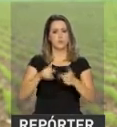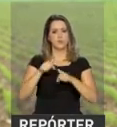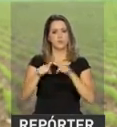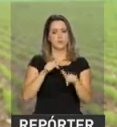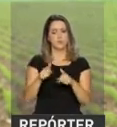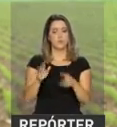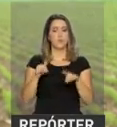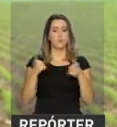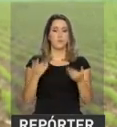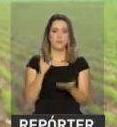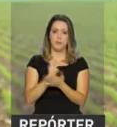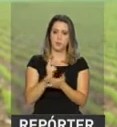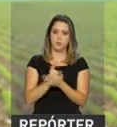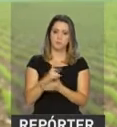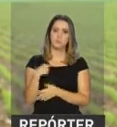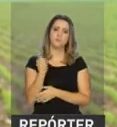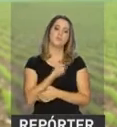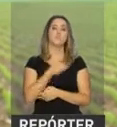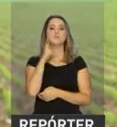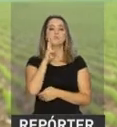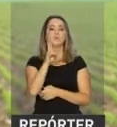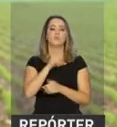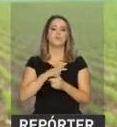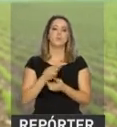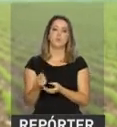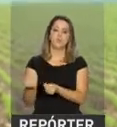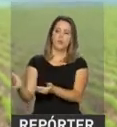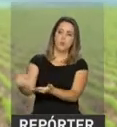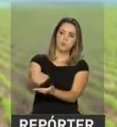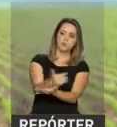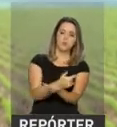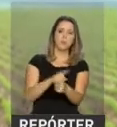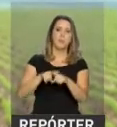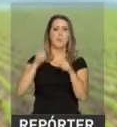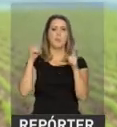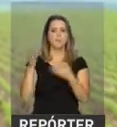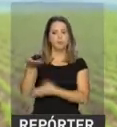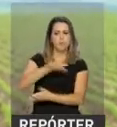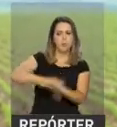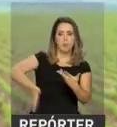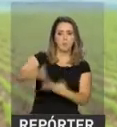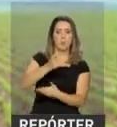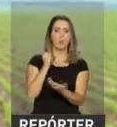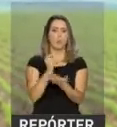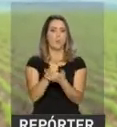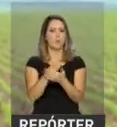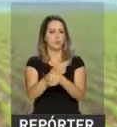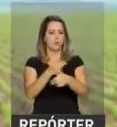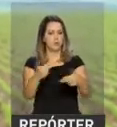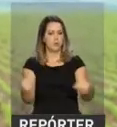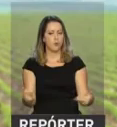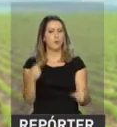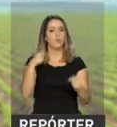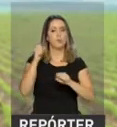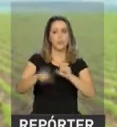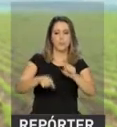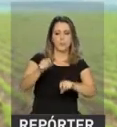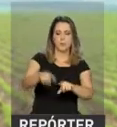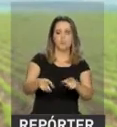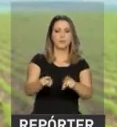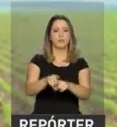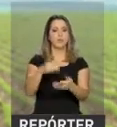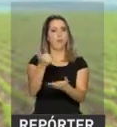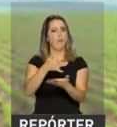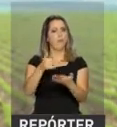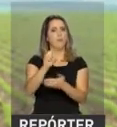embora a gente não tenha tanta receita muito dinheiro envolvido com compra de insumos produção de adubo produção de